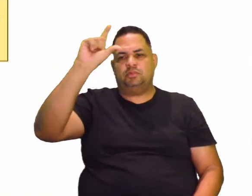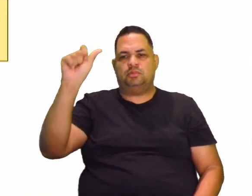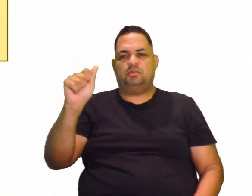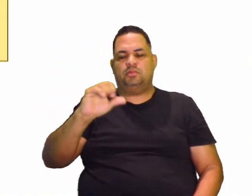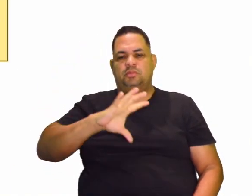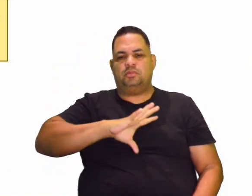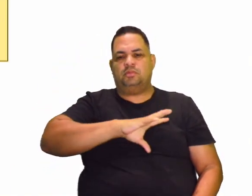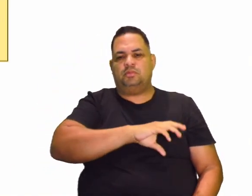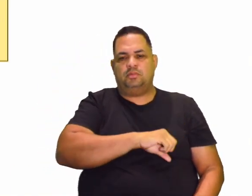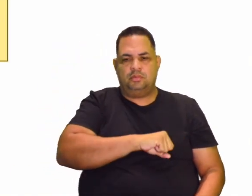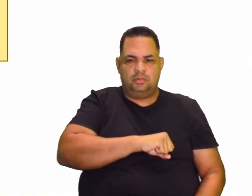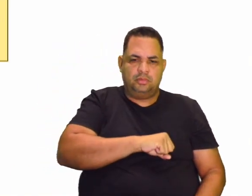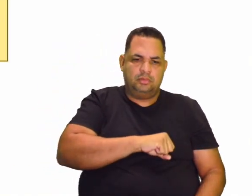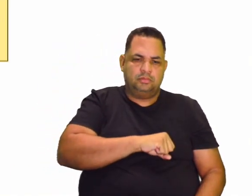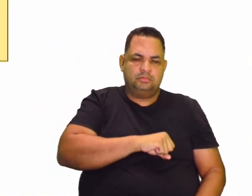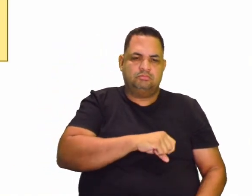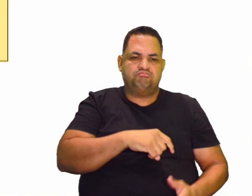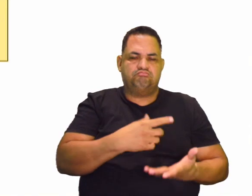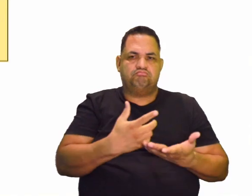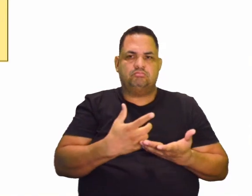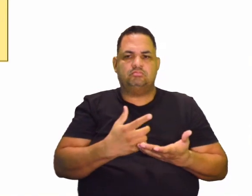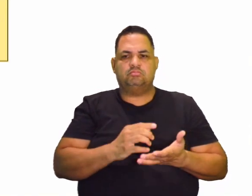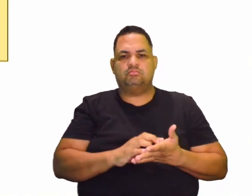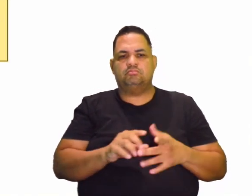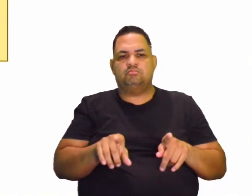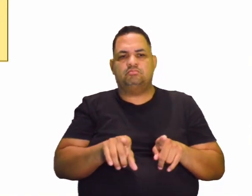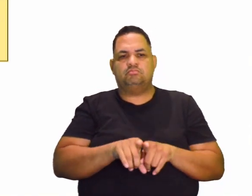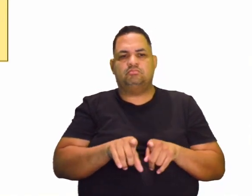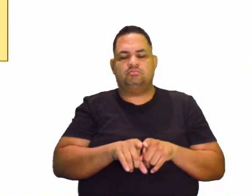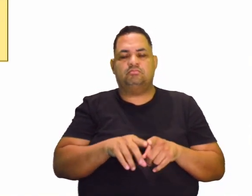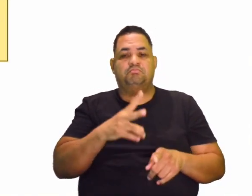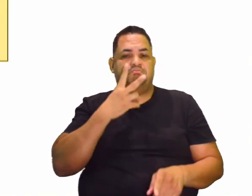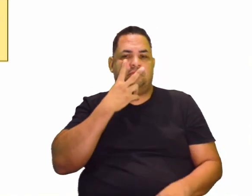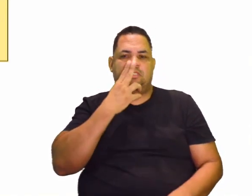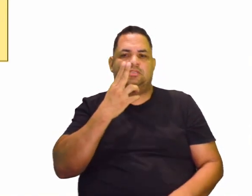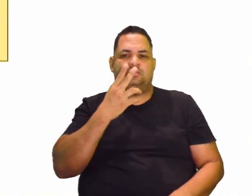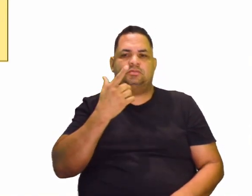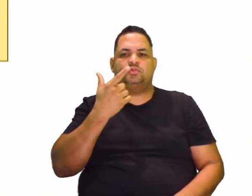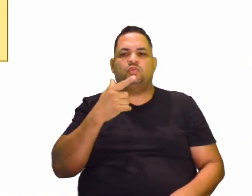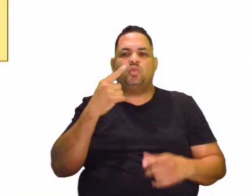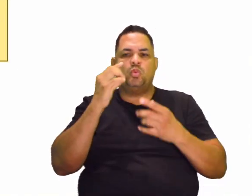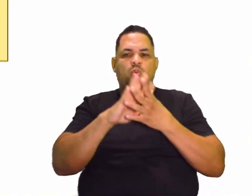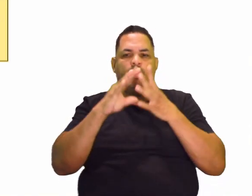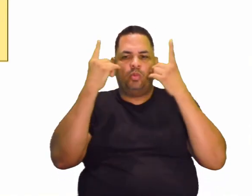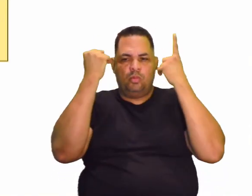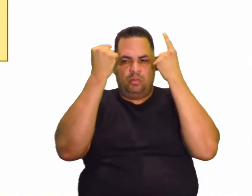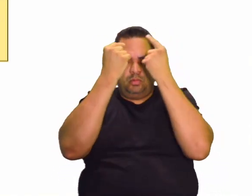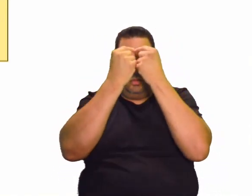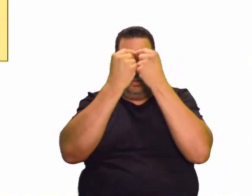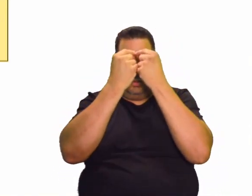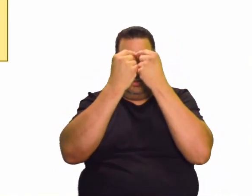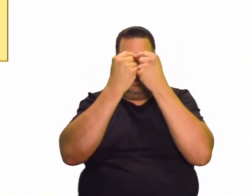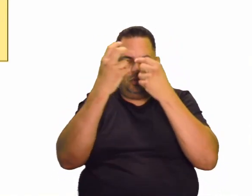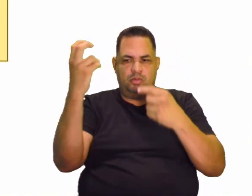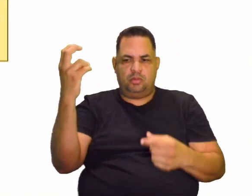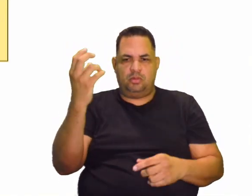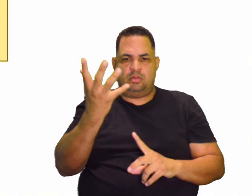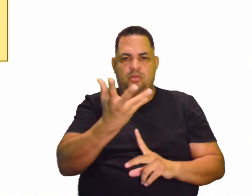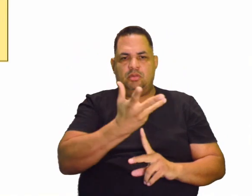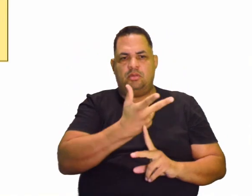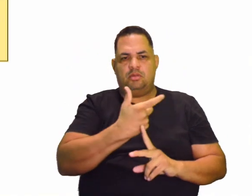do amor. Então, muita semelhança. Deixa eu ver se eu tenho aqui